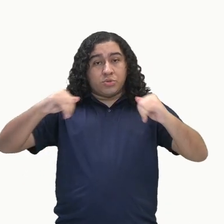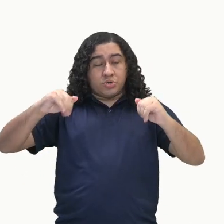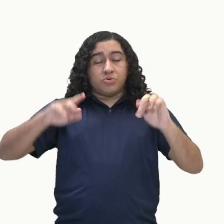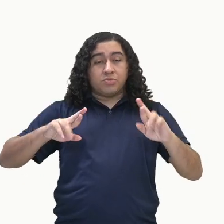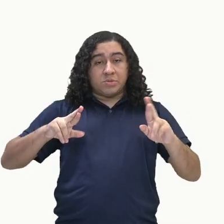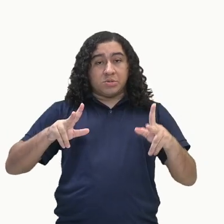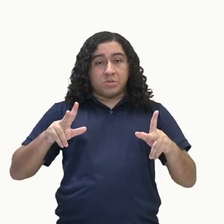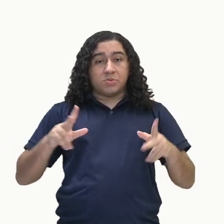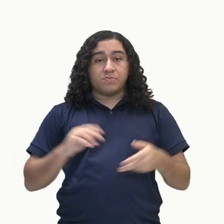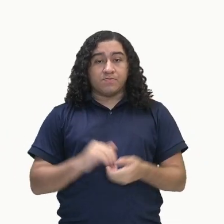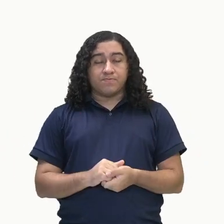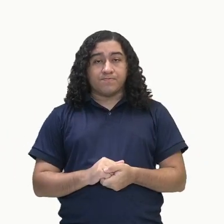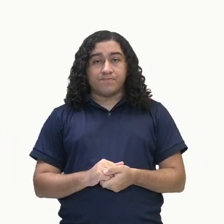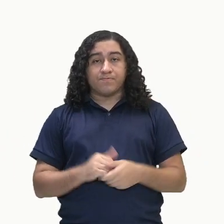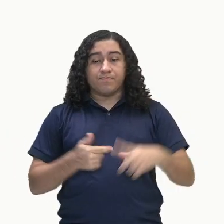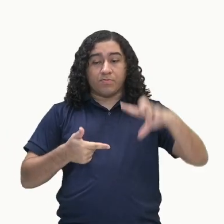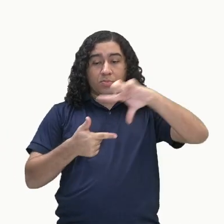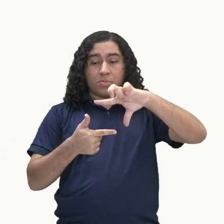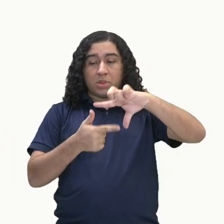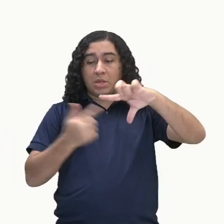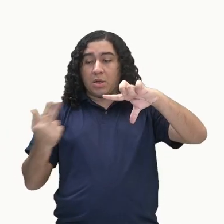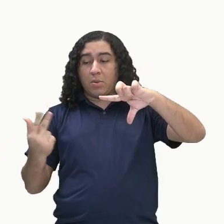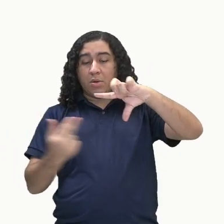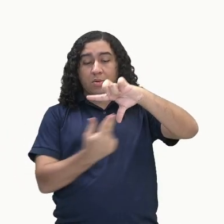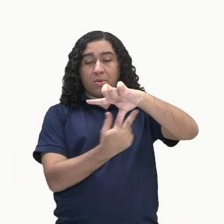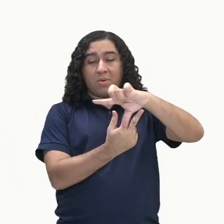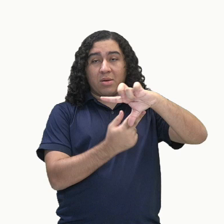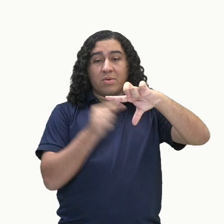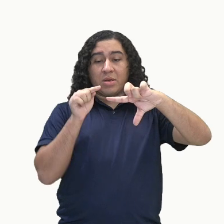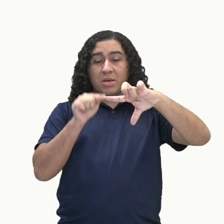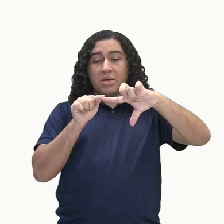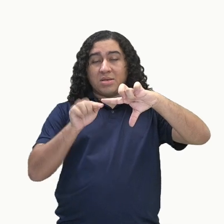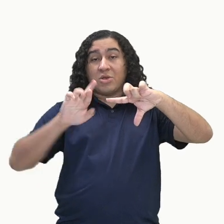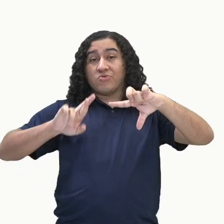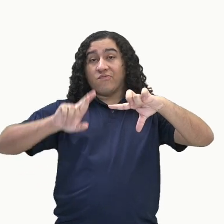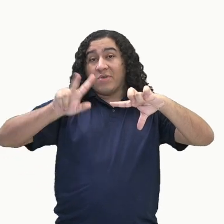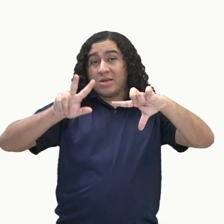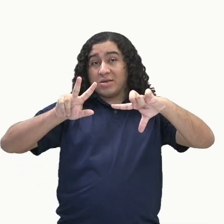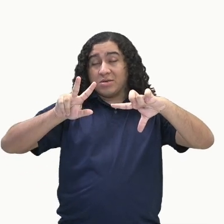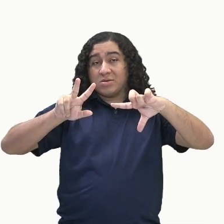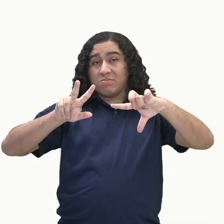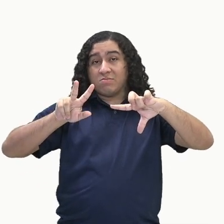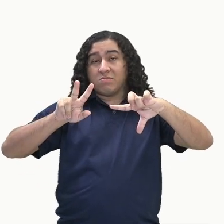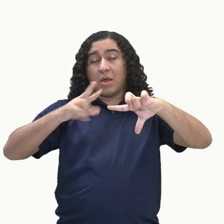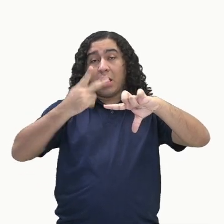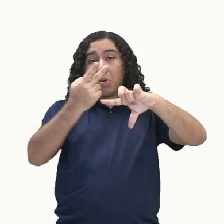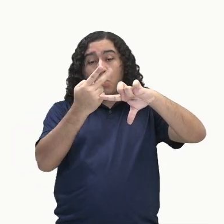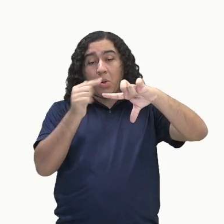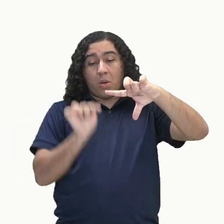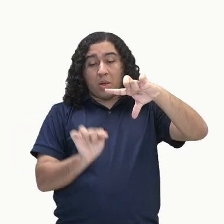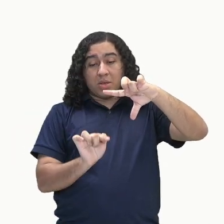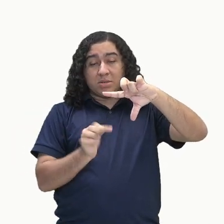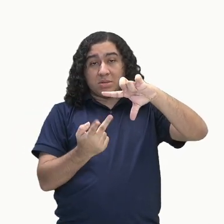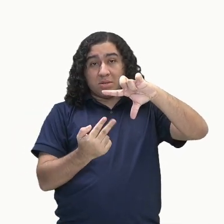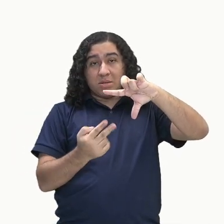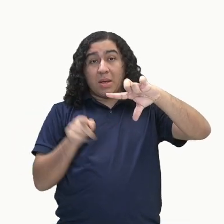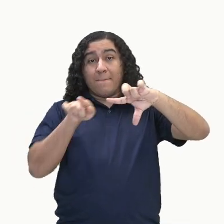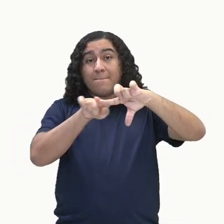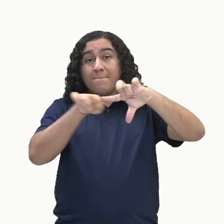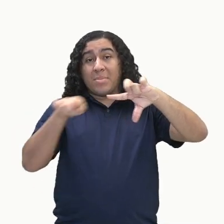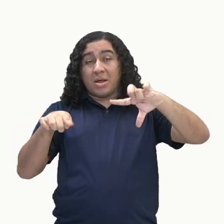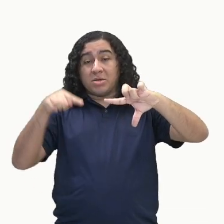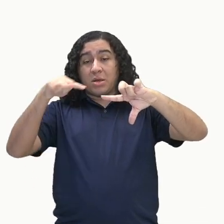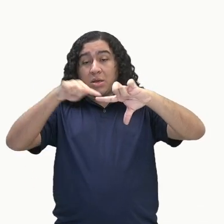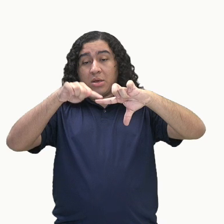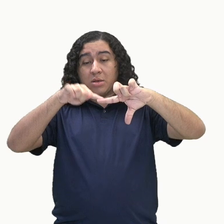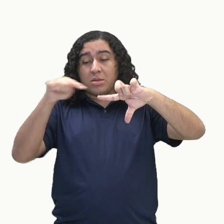este aqui. Então, mede um tracinho. E esse aqui é igual ao de cima e mede 2 tracinhos. Ou seja, possuem lados